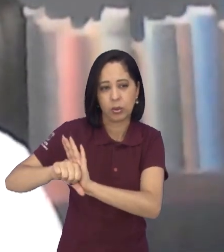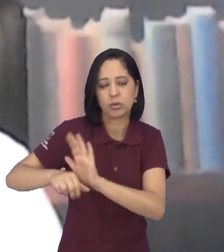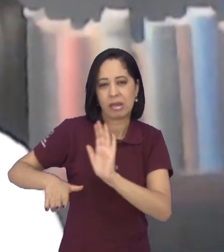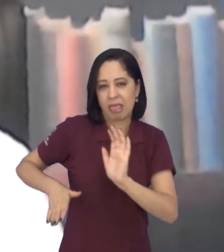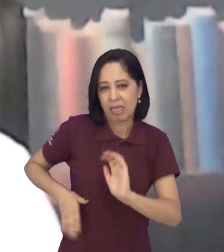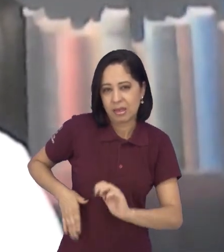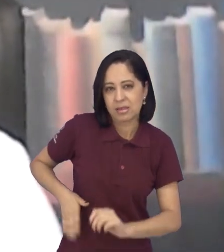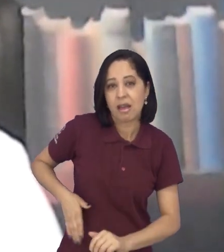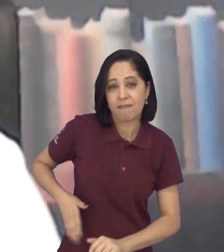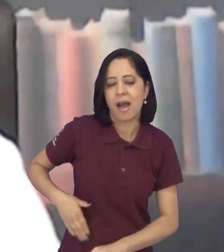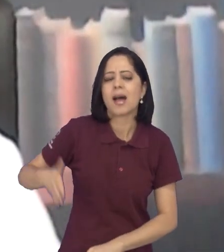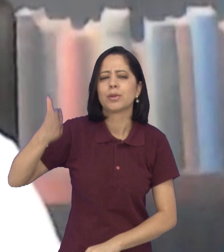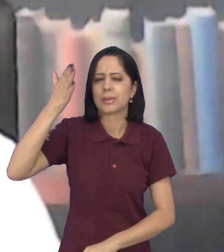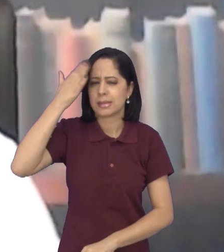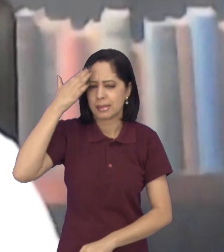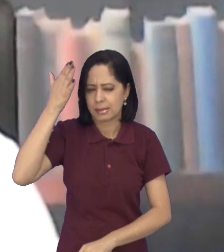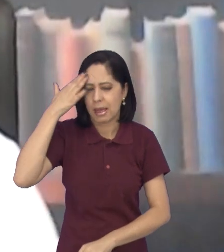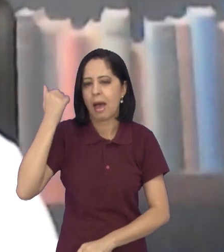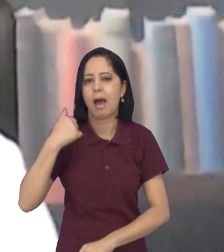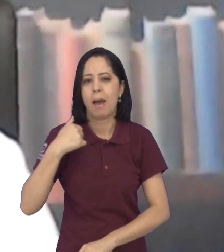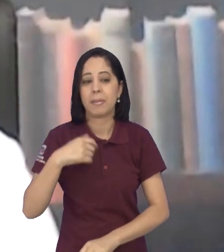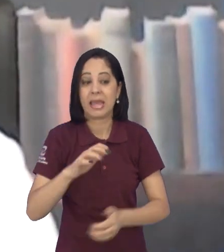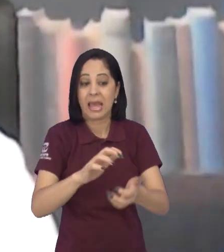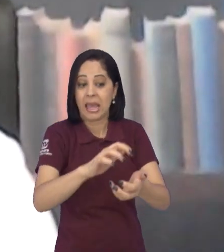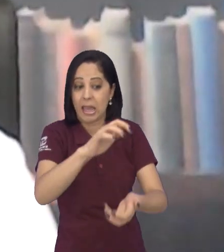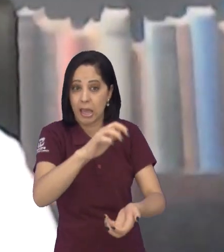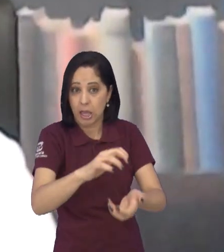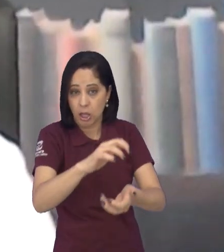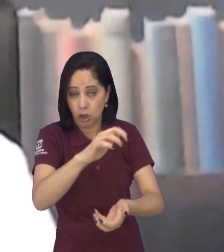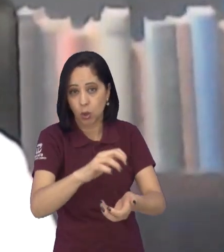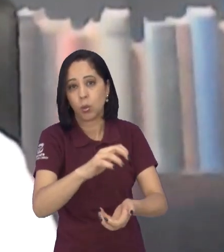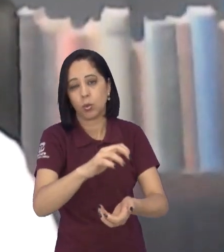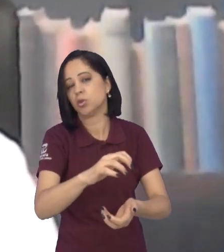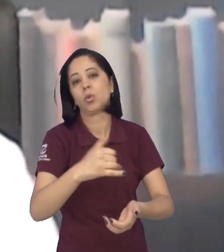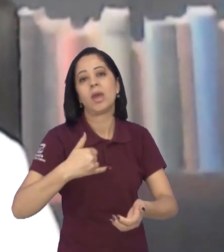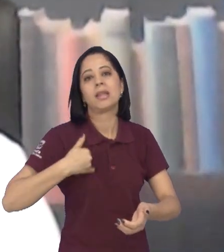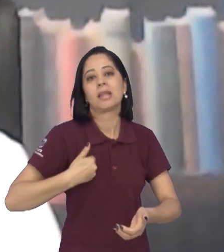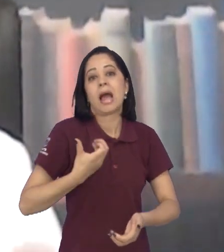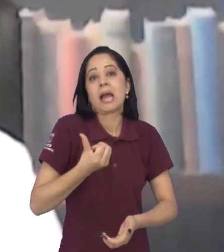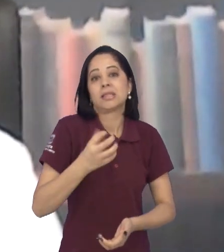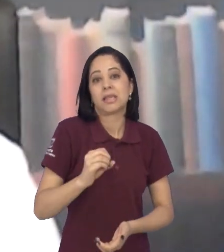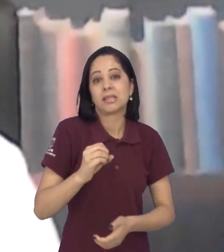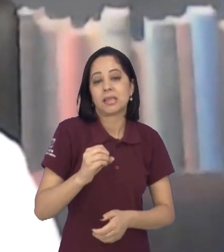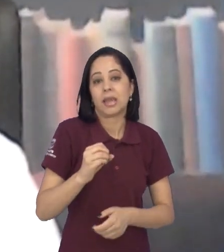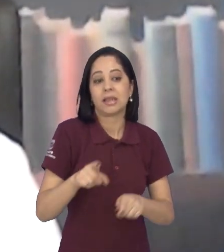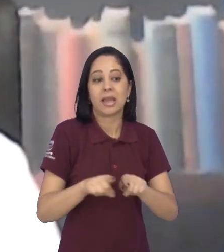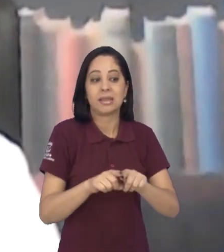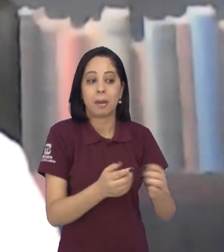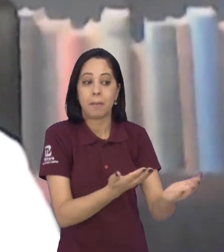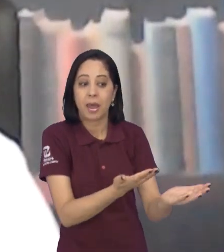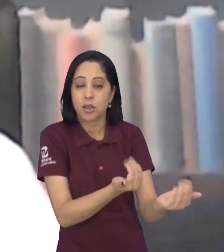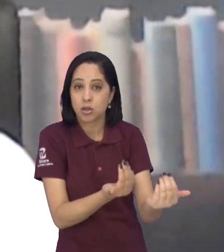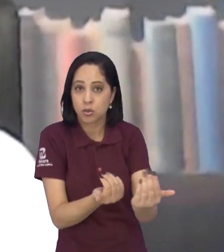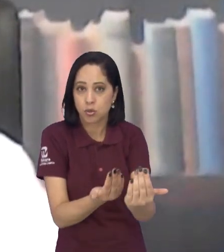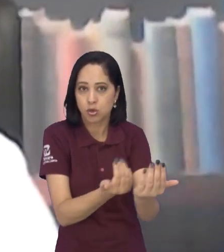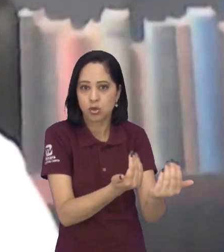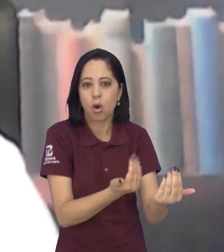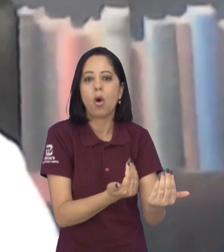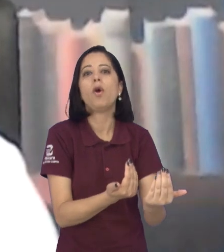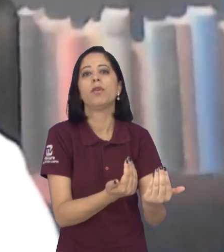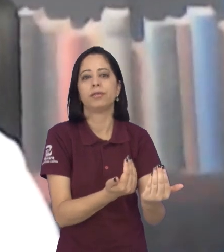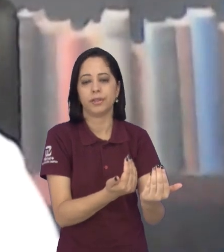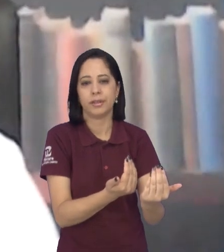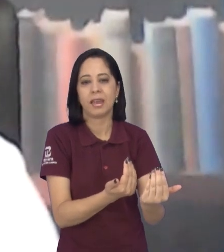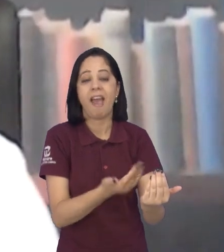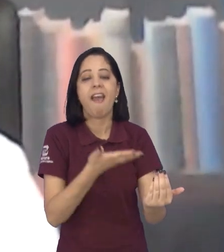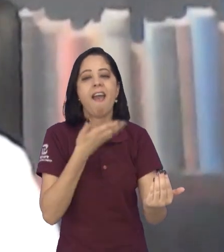eles sabem que as pessoas de maior idade, 60 a mais, os mais jovens, adolescentes, são as